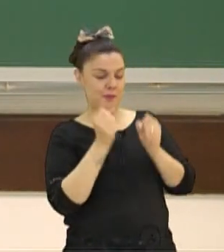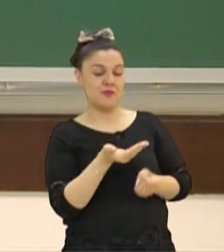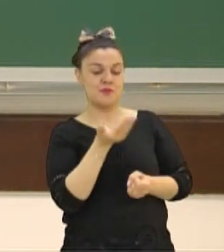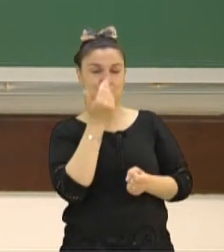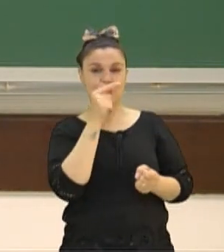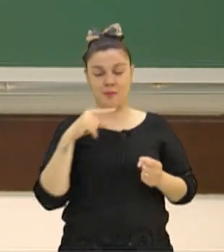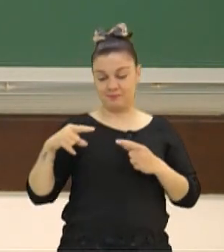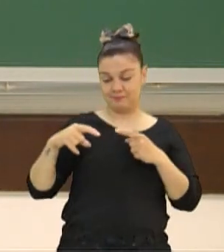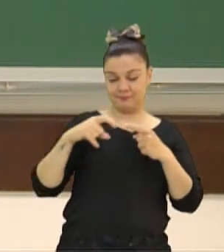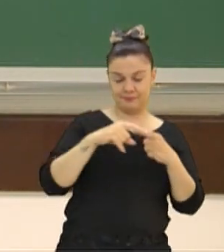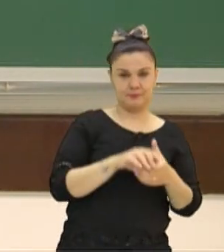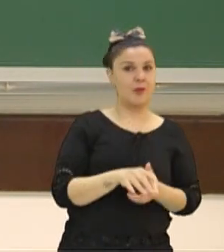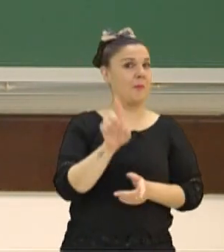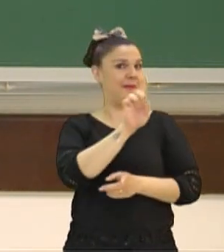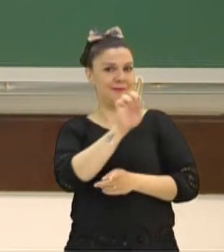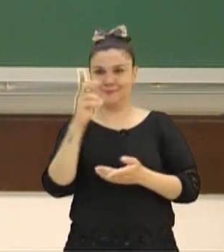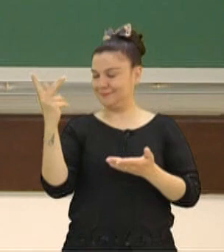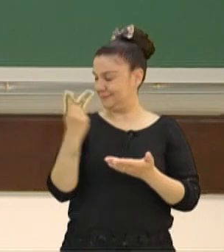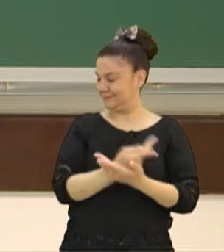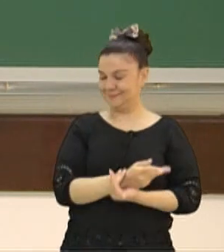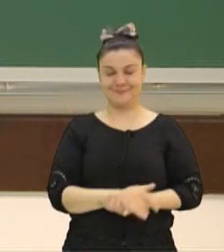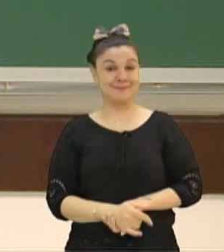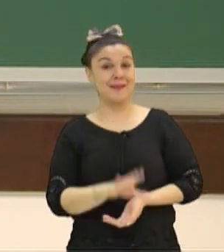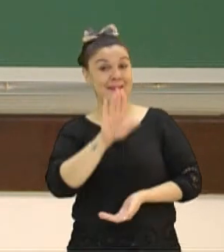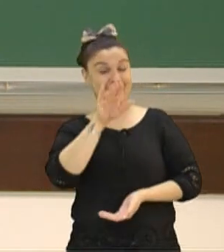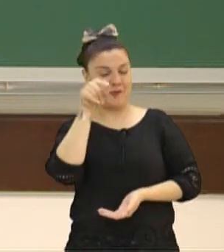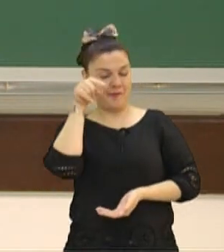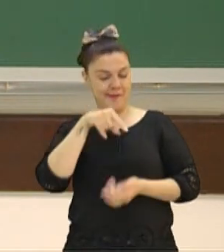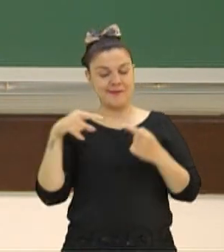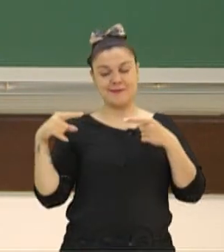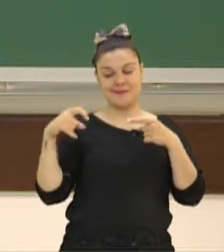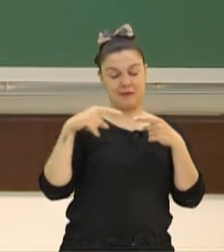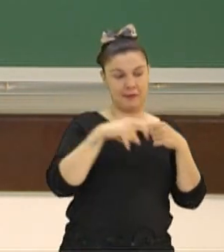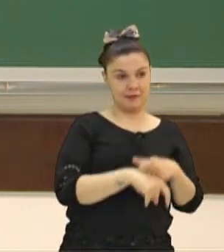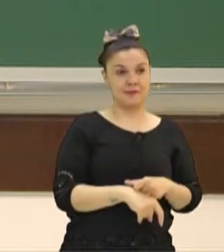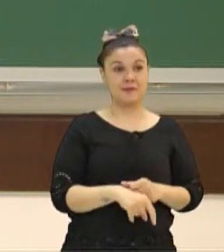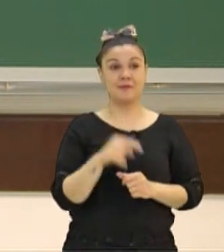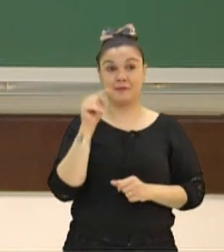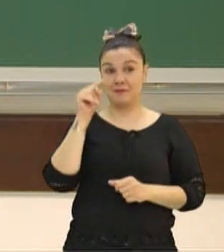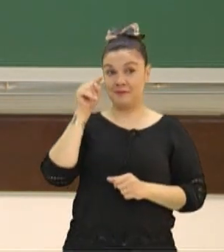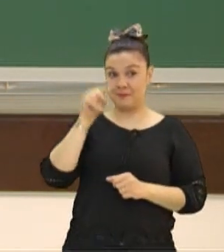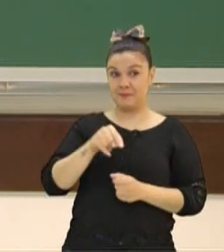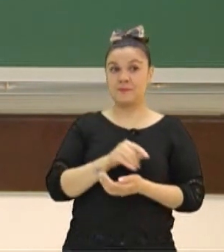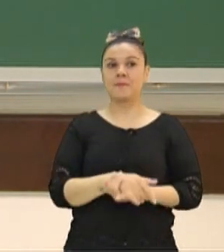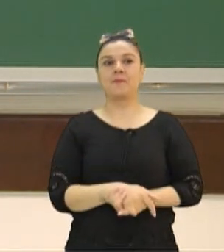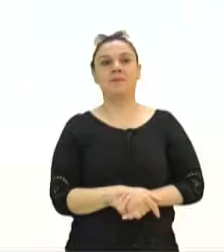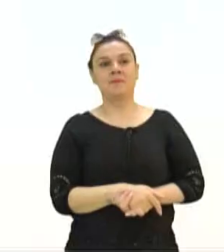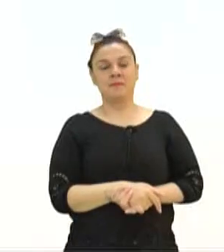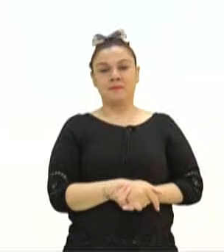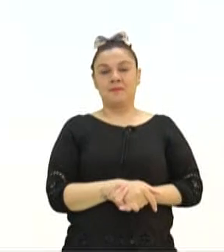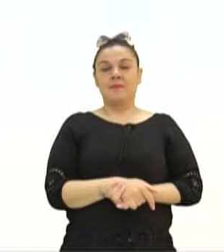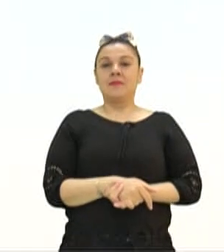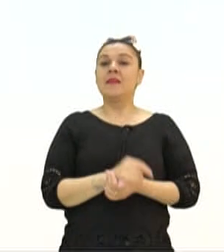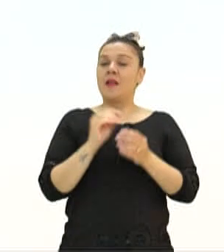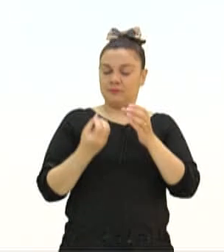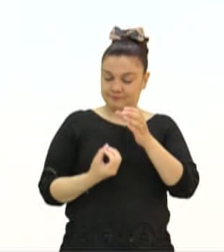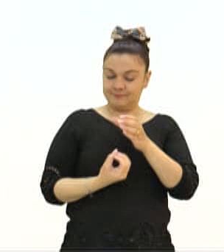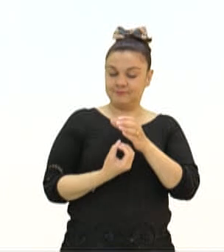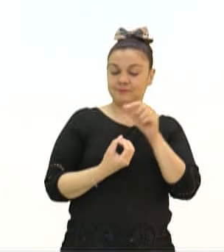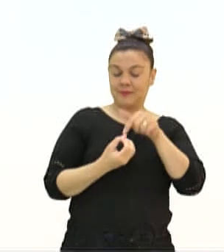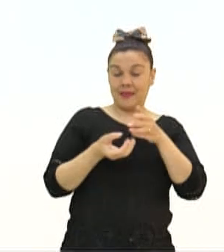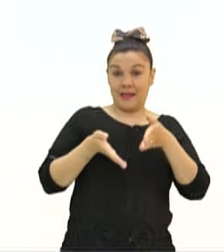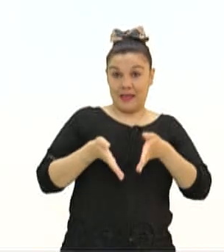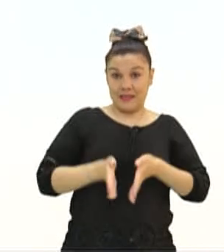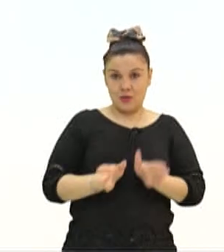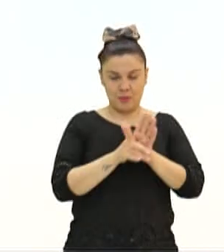larva. Mas também não é isso. Essa larvinha que está dentro da fruta, ela surgiu de